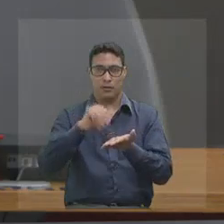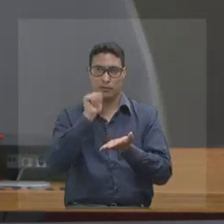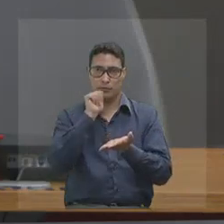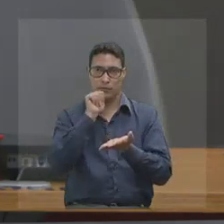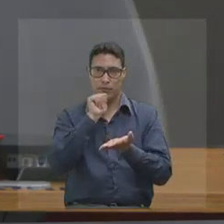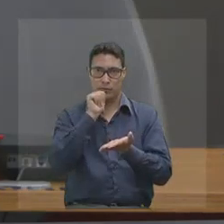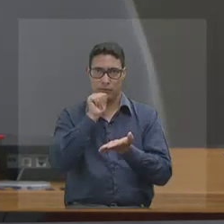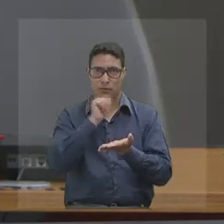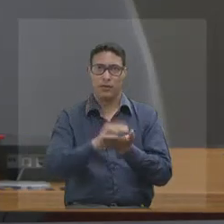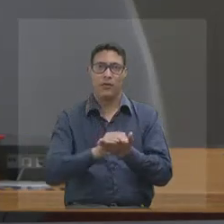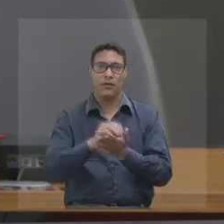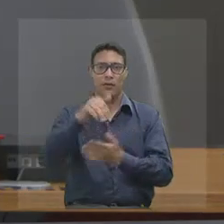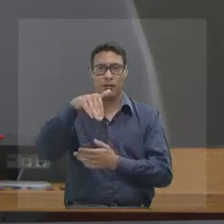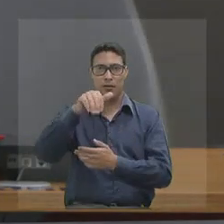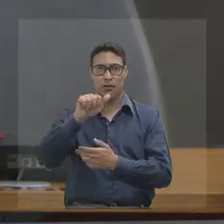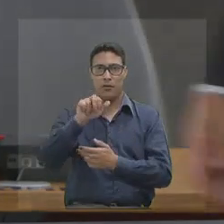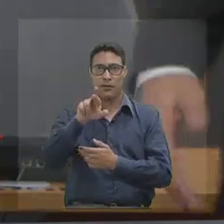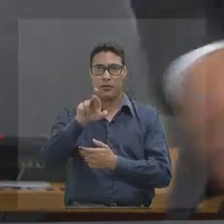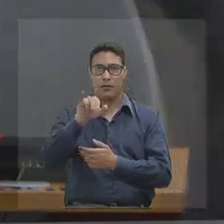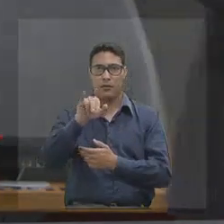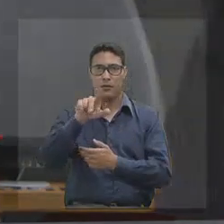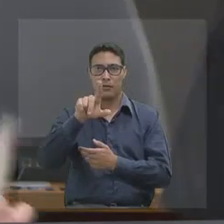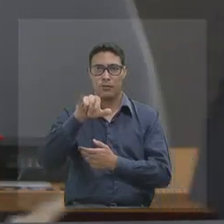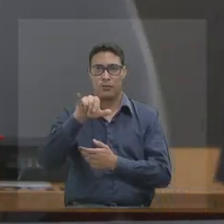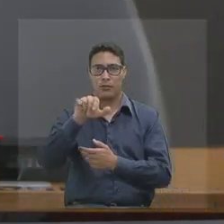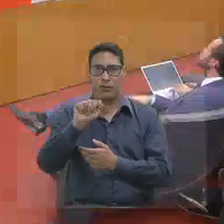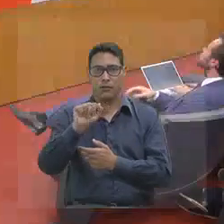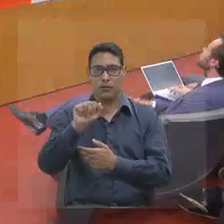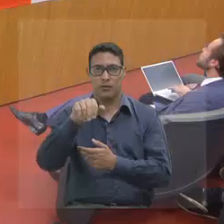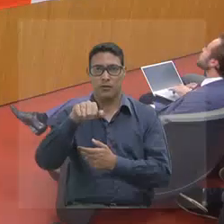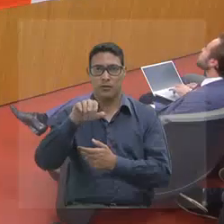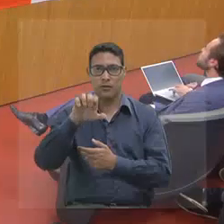desenvolvimento sustentável Marília Carvalho de Melo